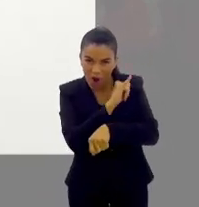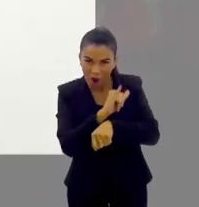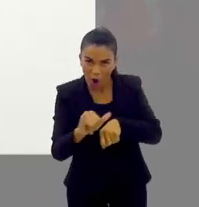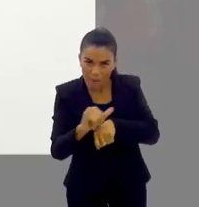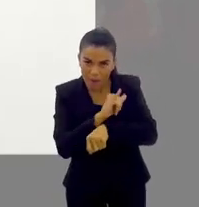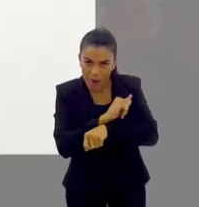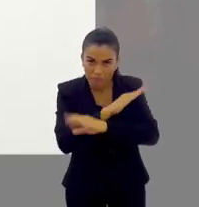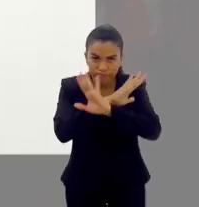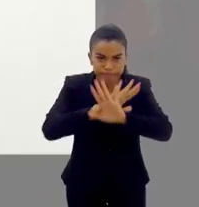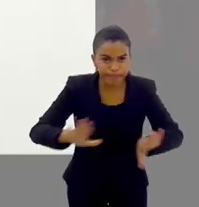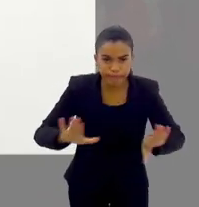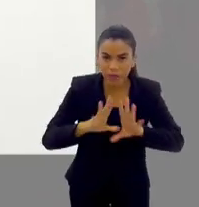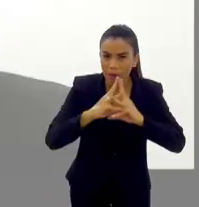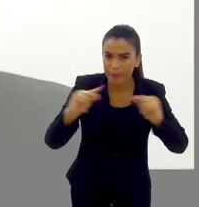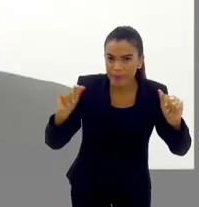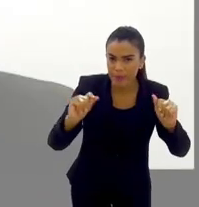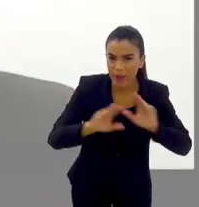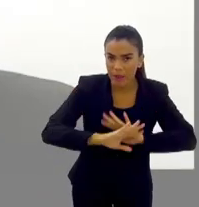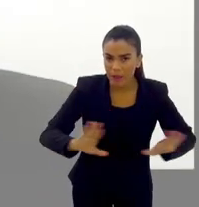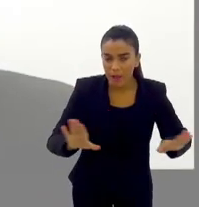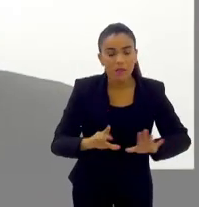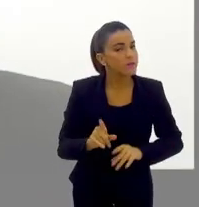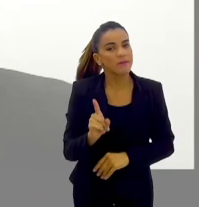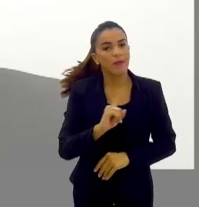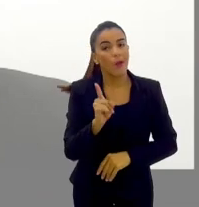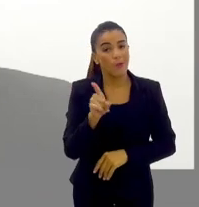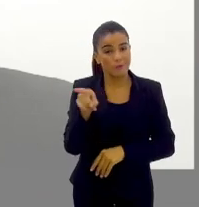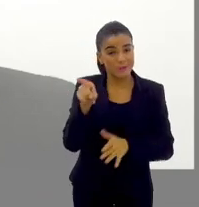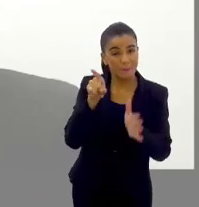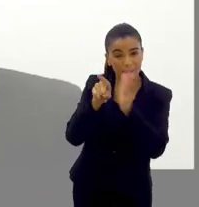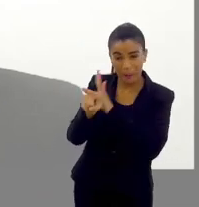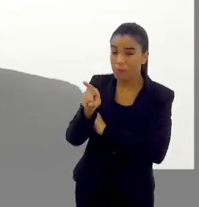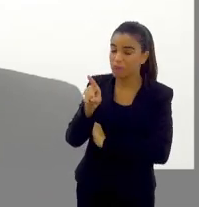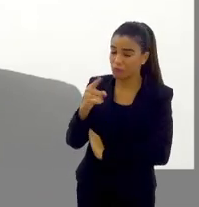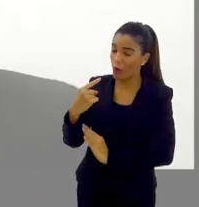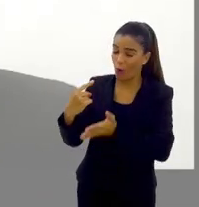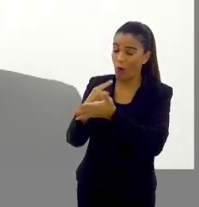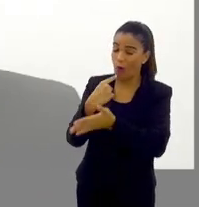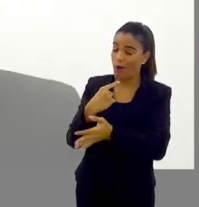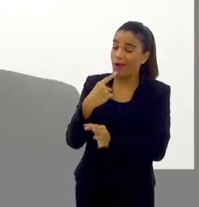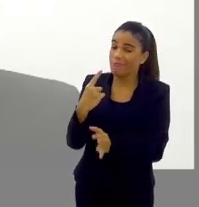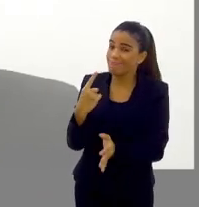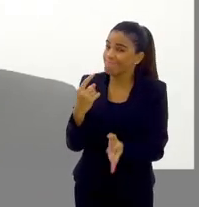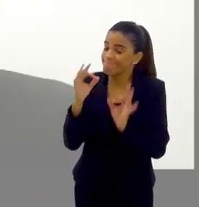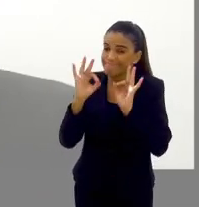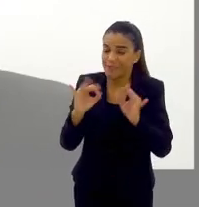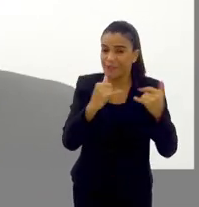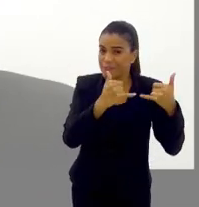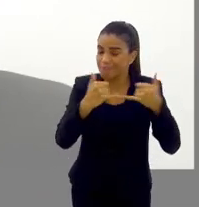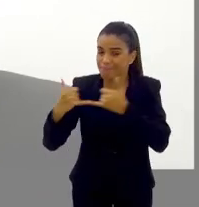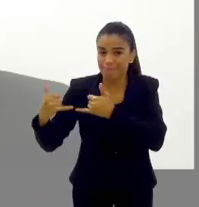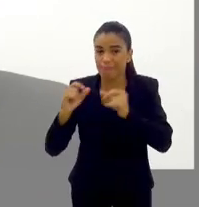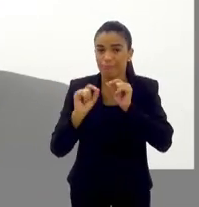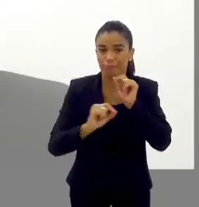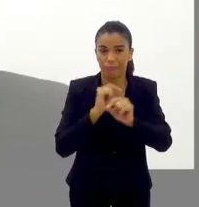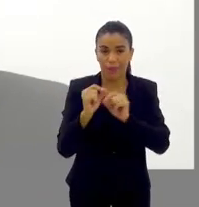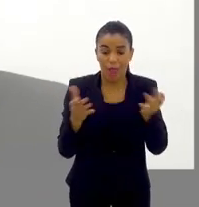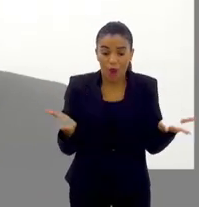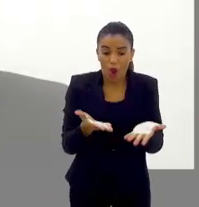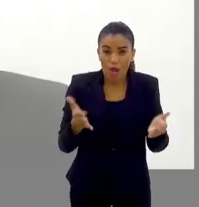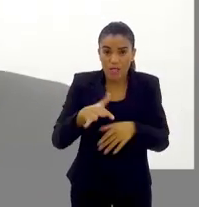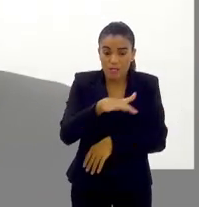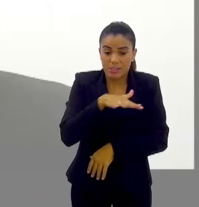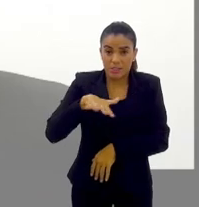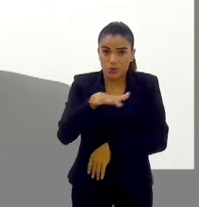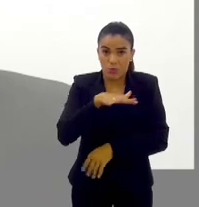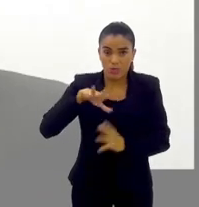combater, mas é a medida mais efetiva, né? A sua pergunta veio muito em linha com o ambiente global que a gente acabou de